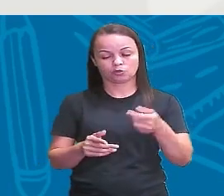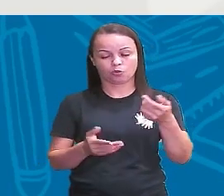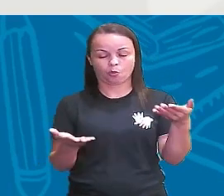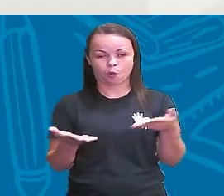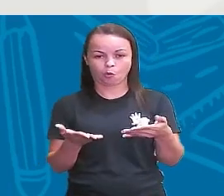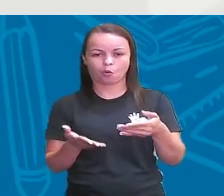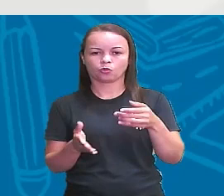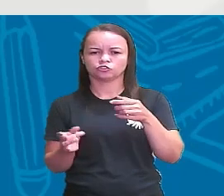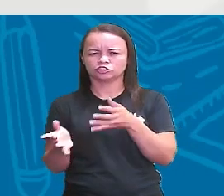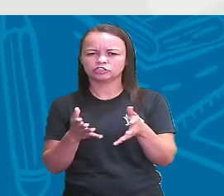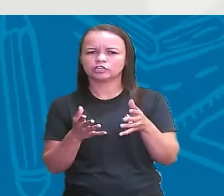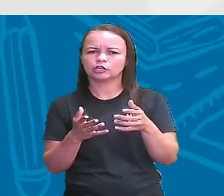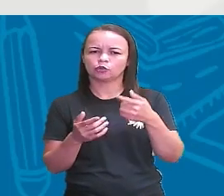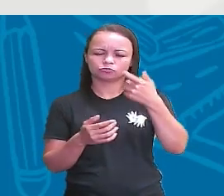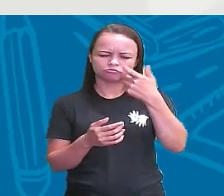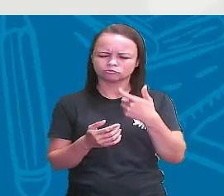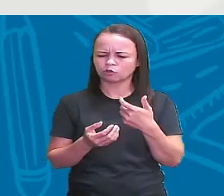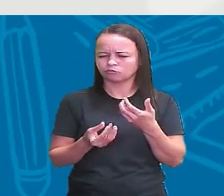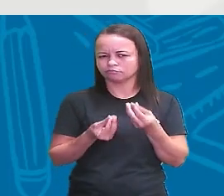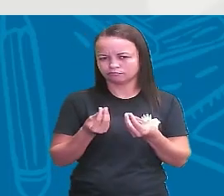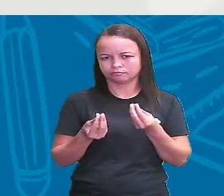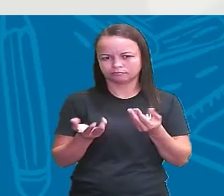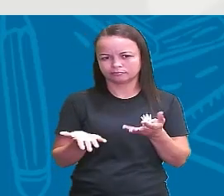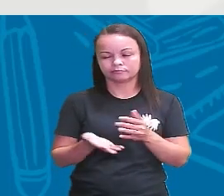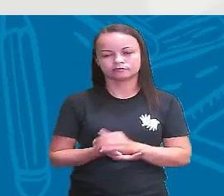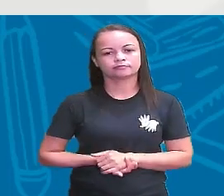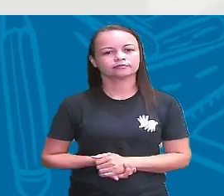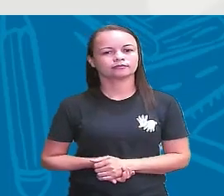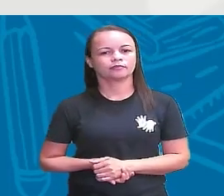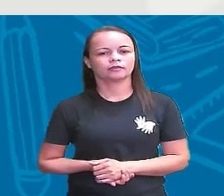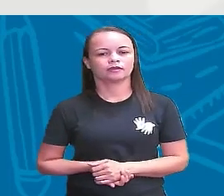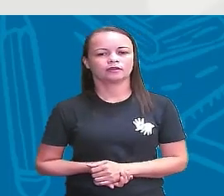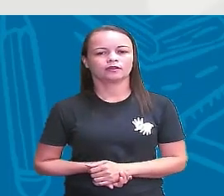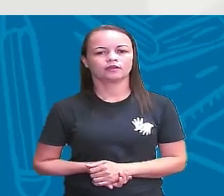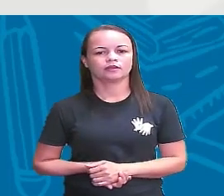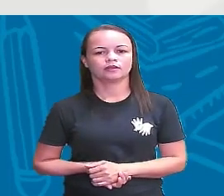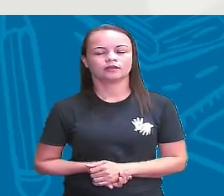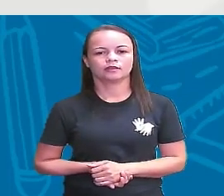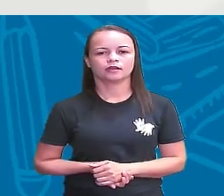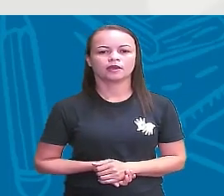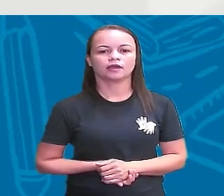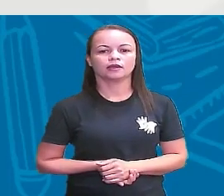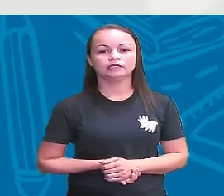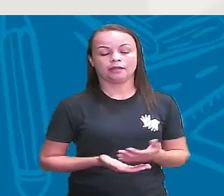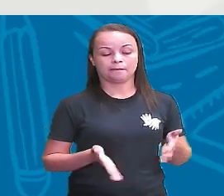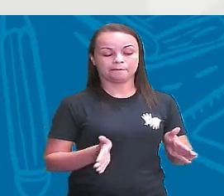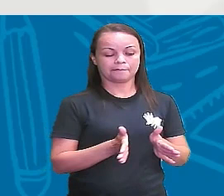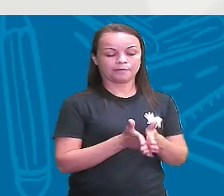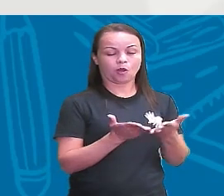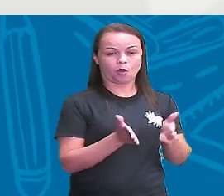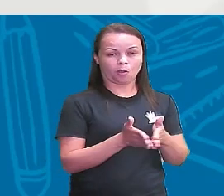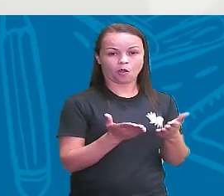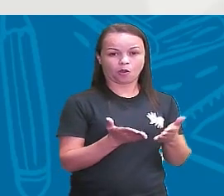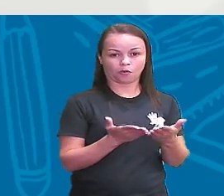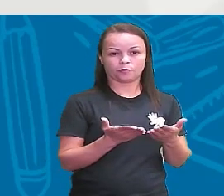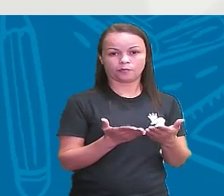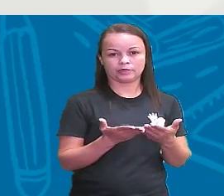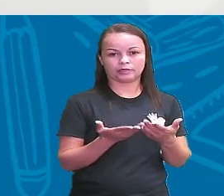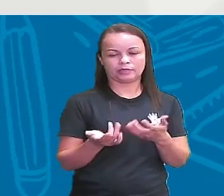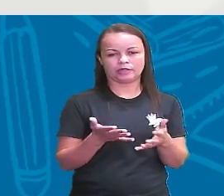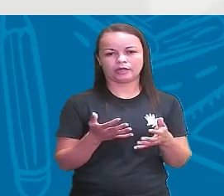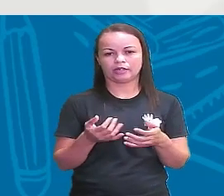eu estou desse jeito. Ser pobre é diferente de